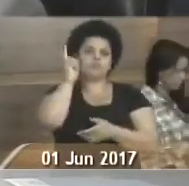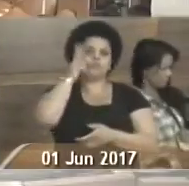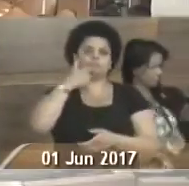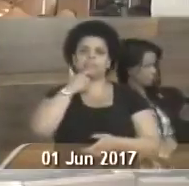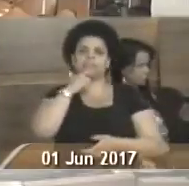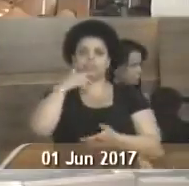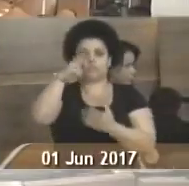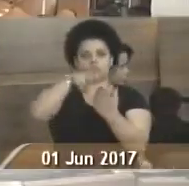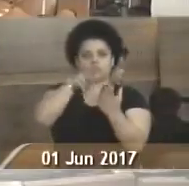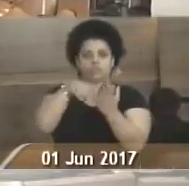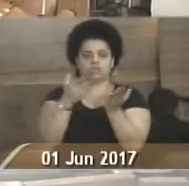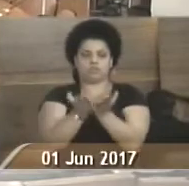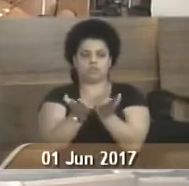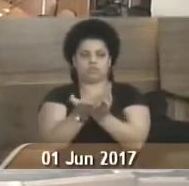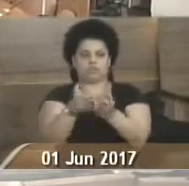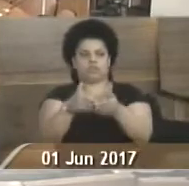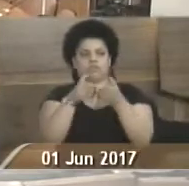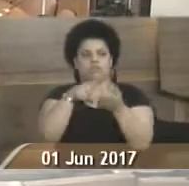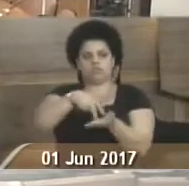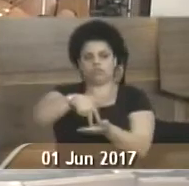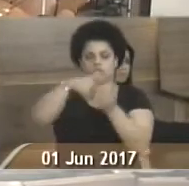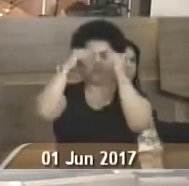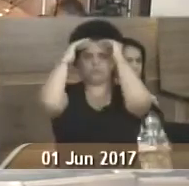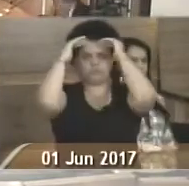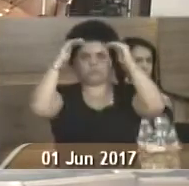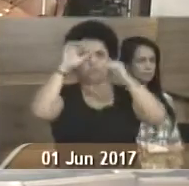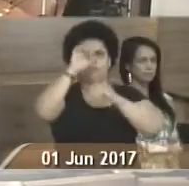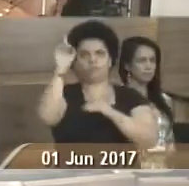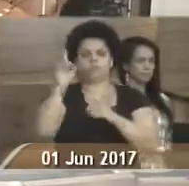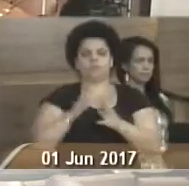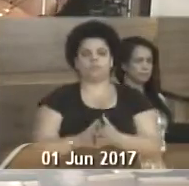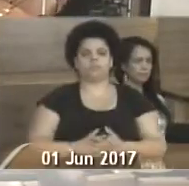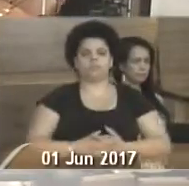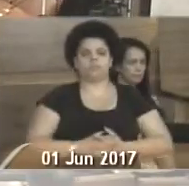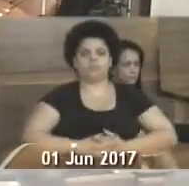que proceda à leitura de um trecho bíblico. Por favor, ficamos de pé em reverência à palavra do senhor.